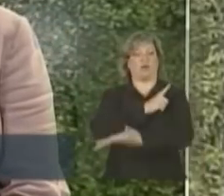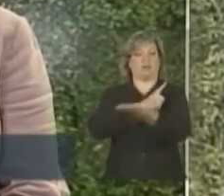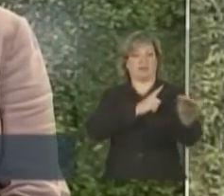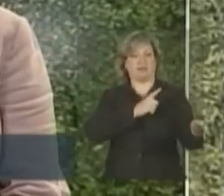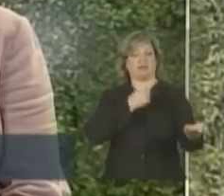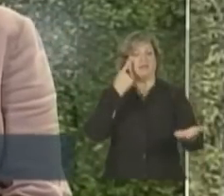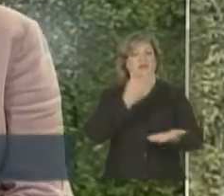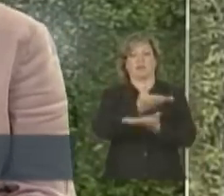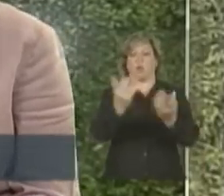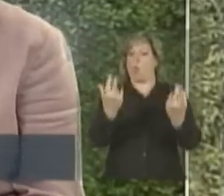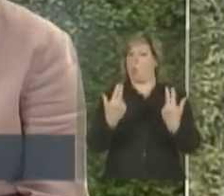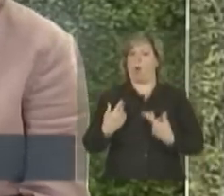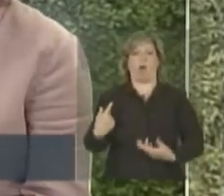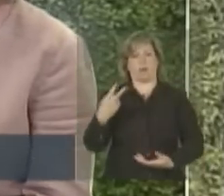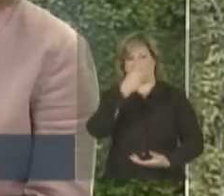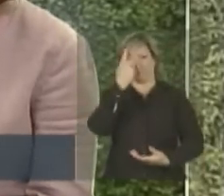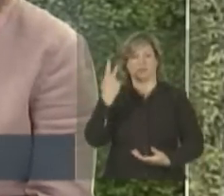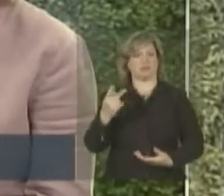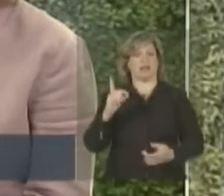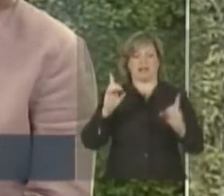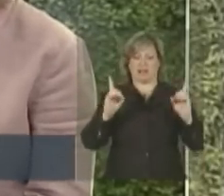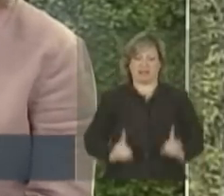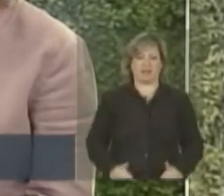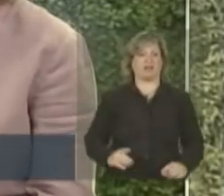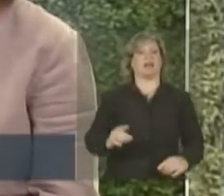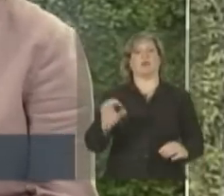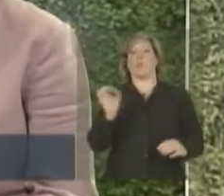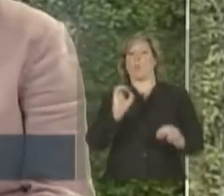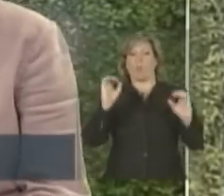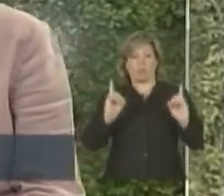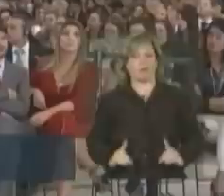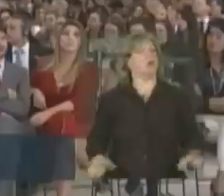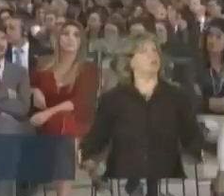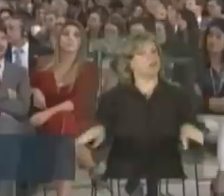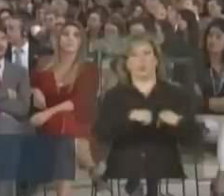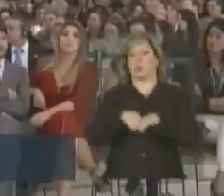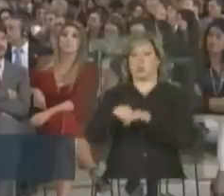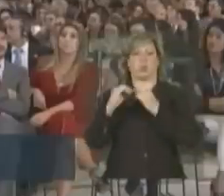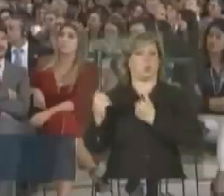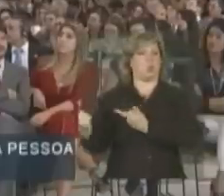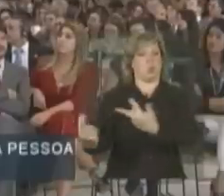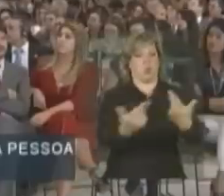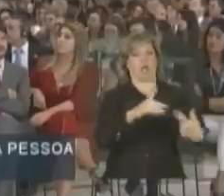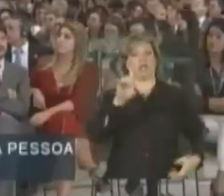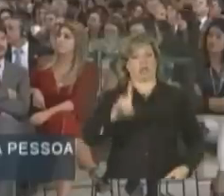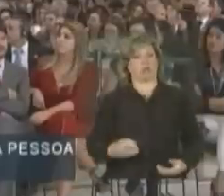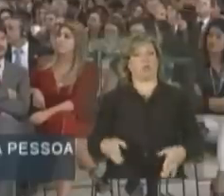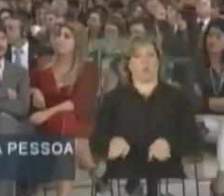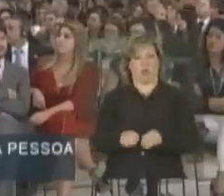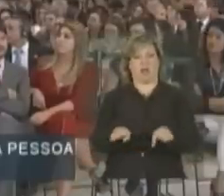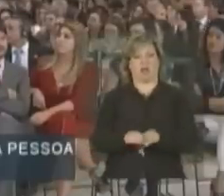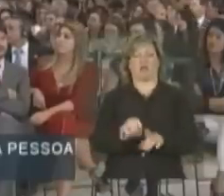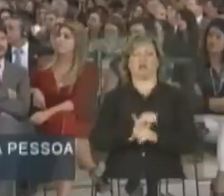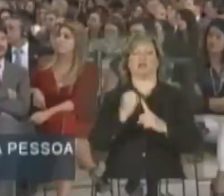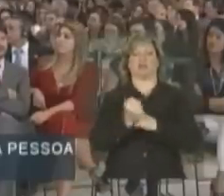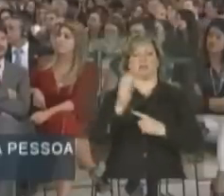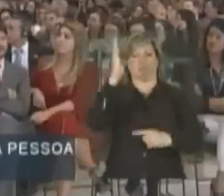cidadãos plenos no contexto das suas famílias e das nossas comunidades e da sociedade brasileira.